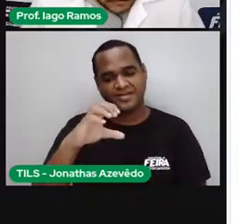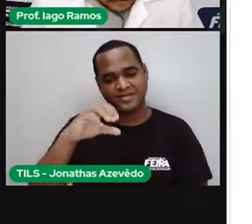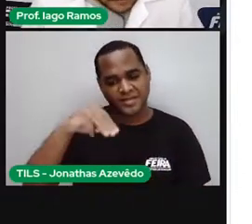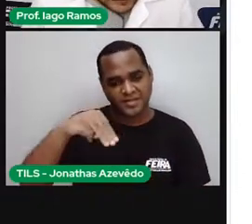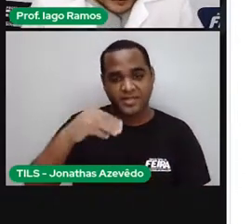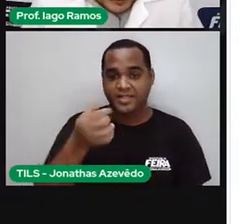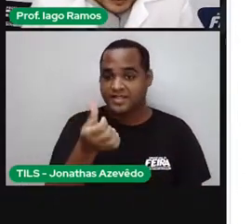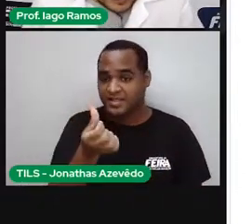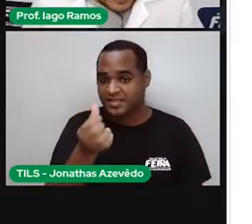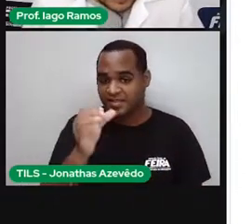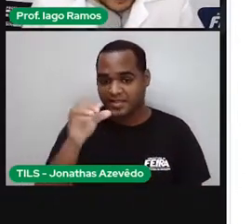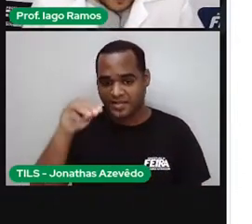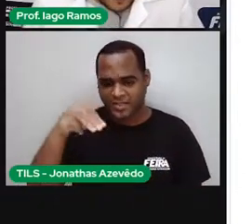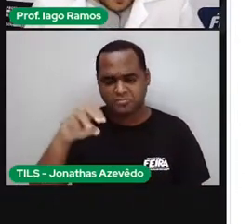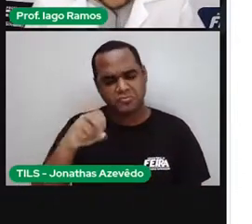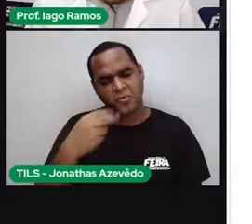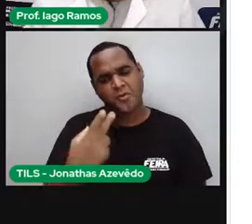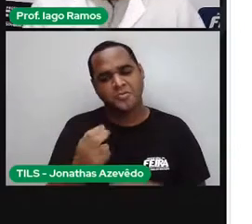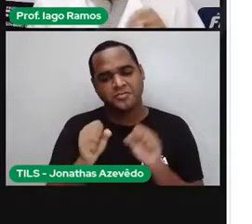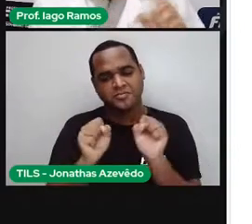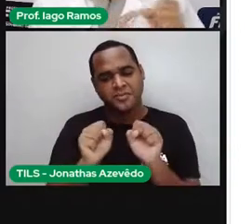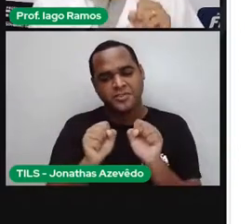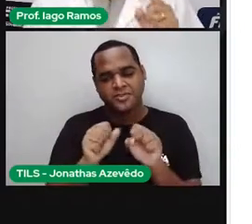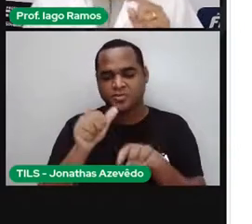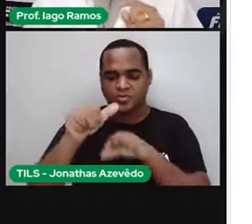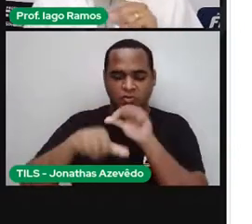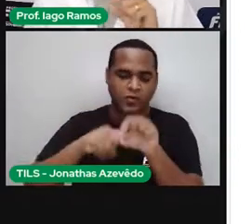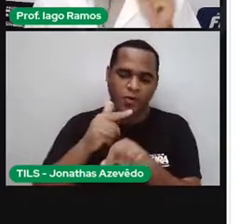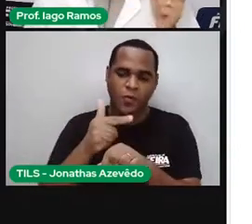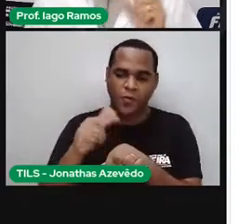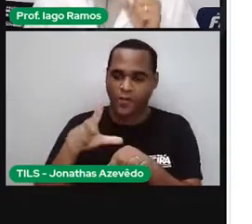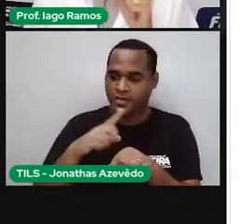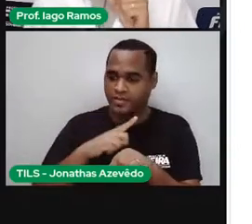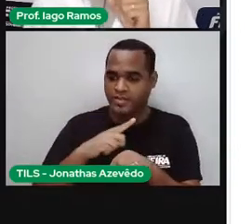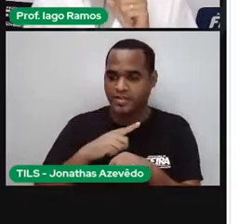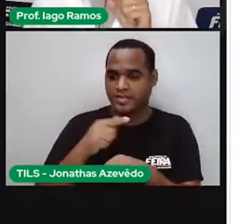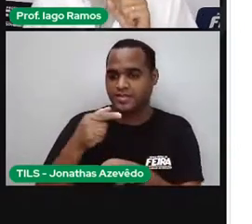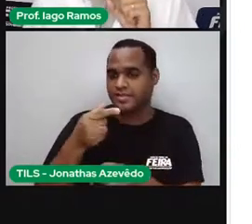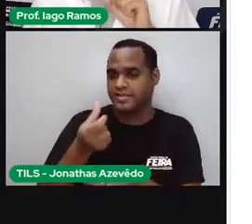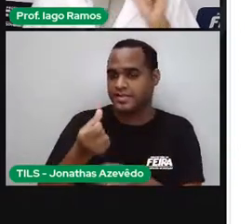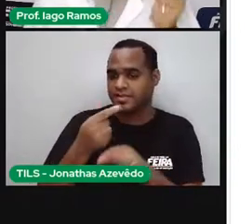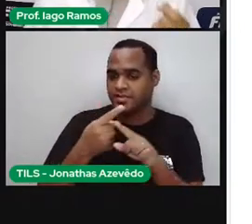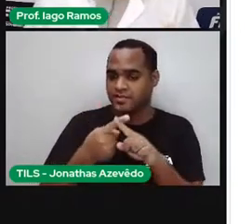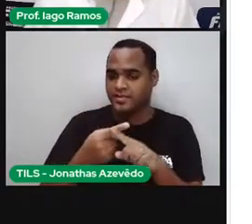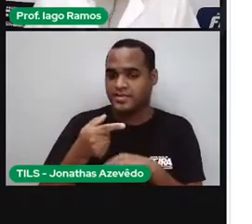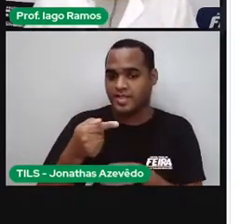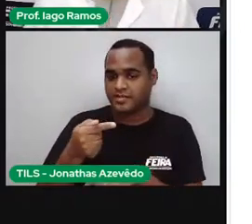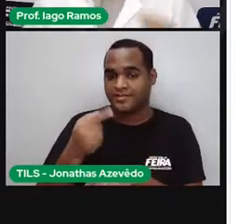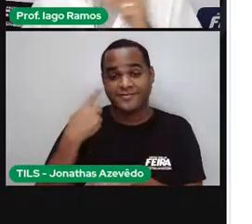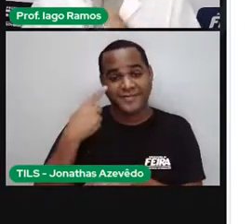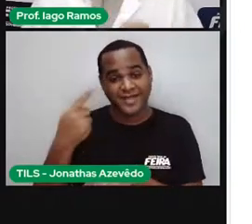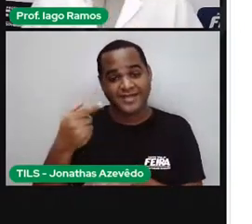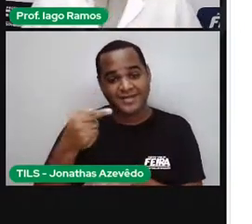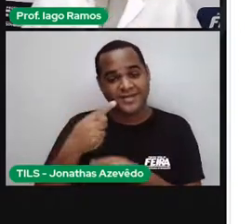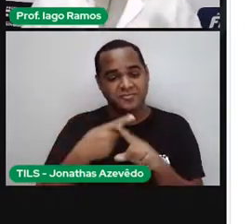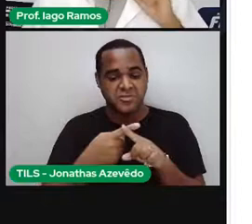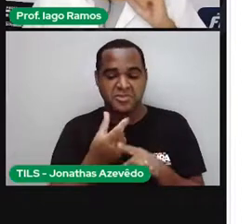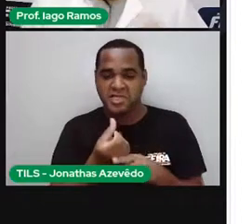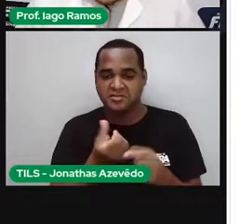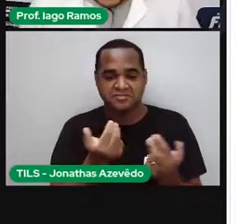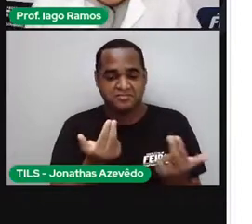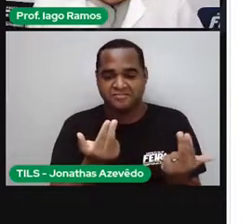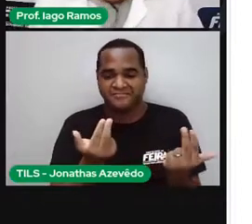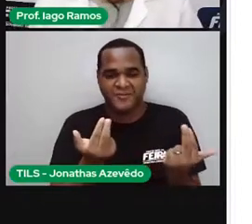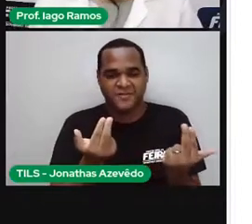centímetros ou poderia ser trocado né poderia ser 6 vezes 7 porque sete vezes 6 e 6